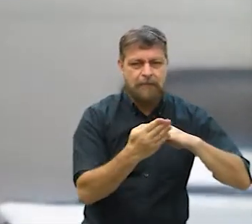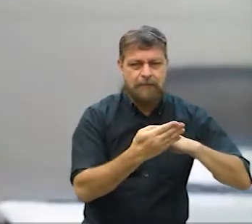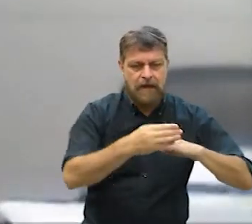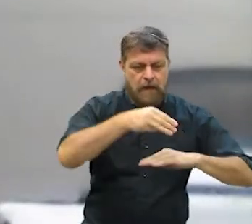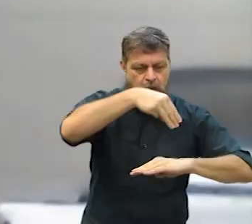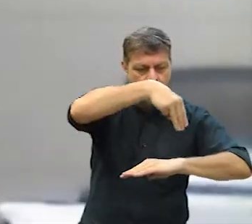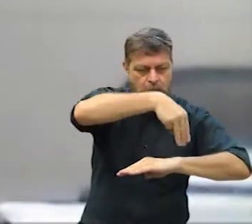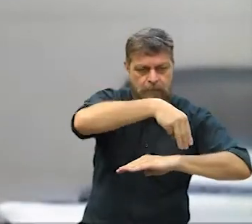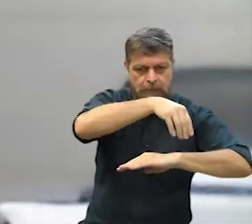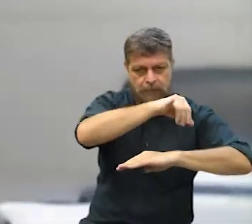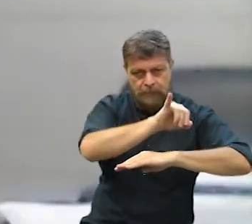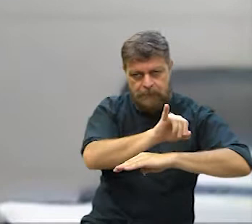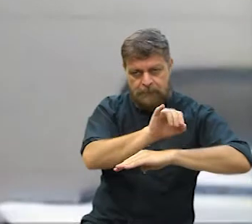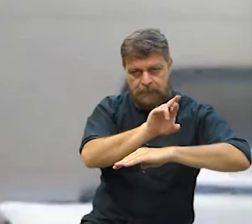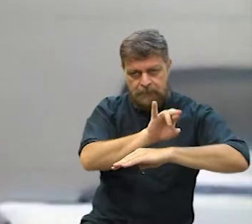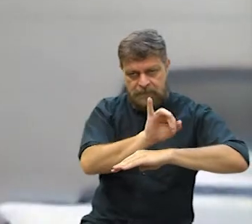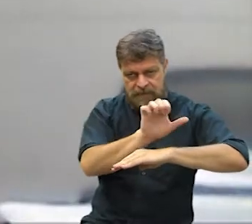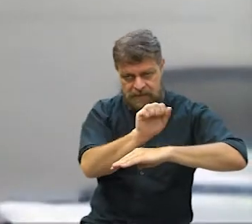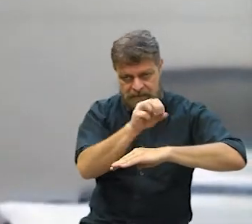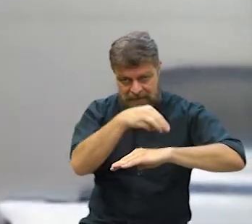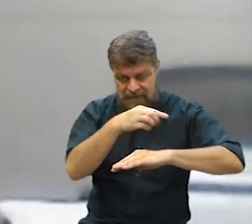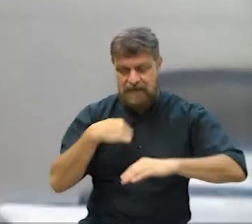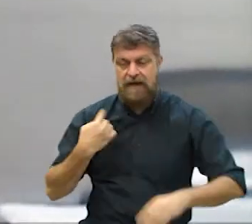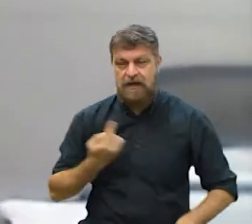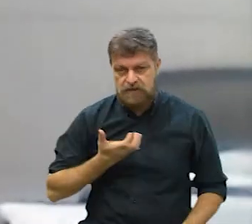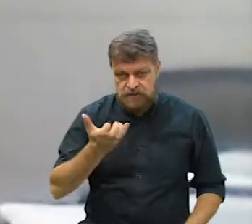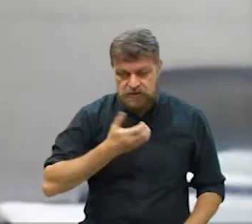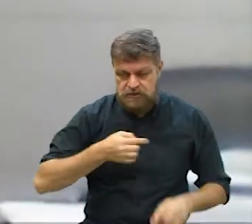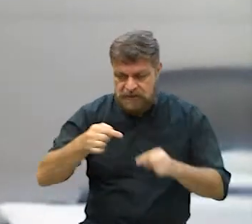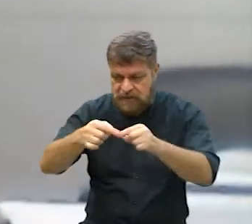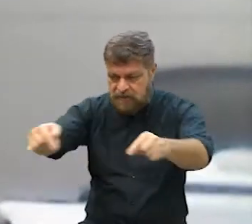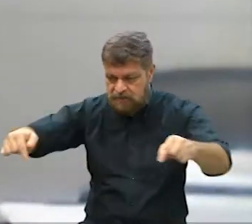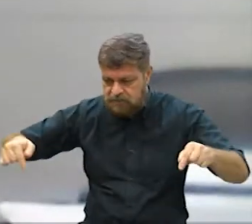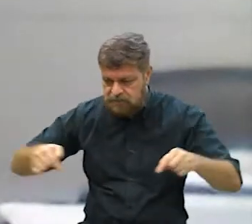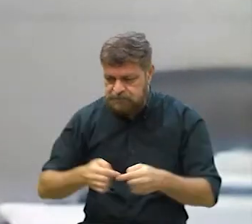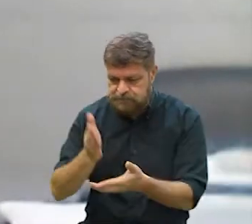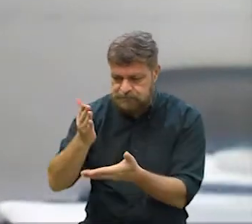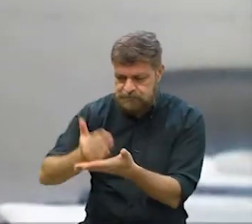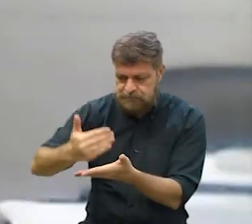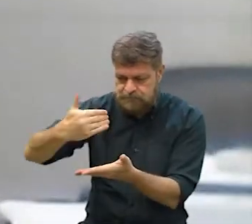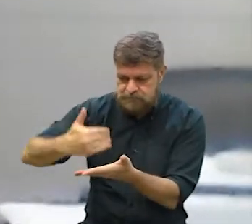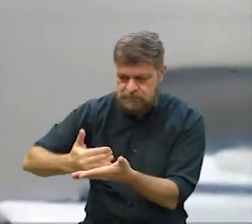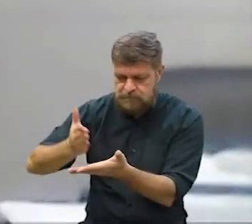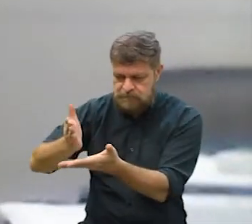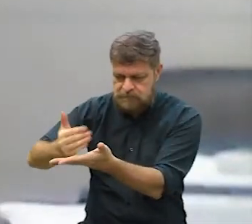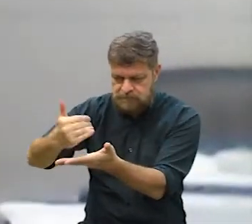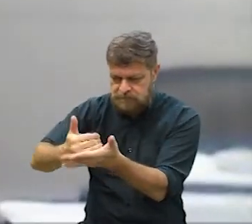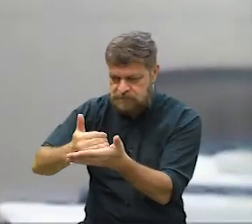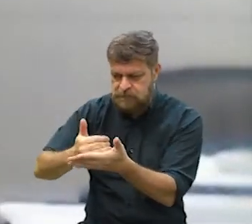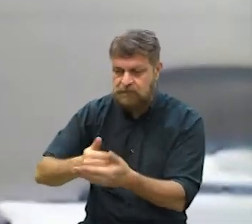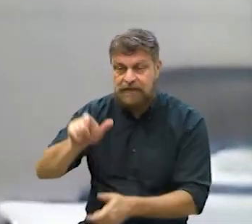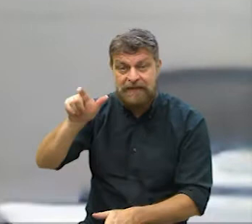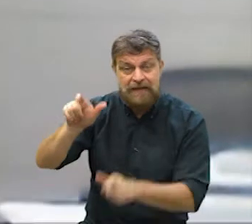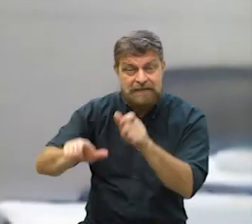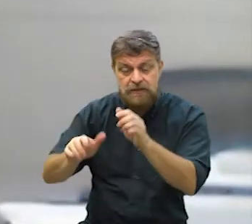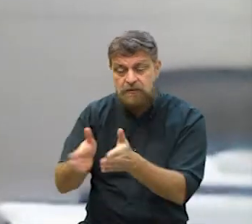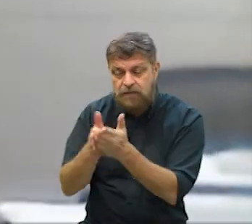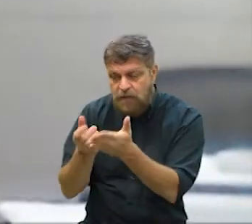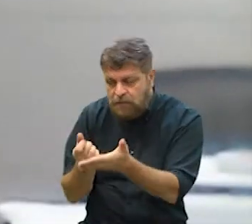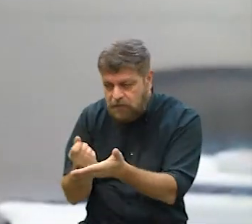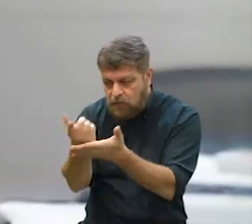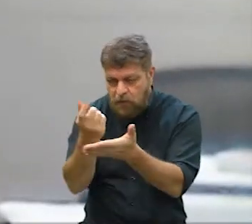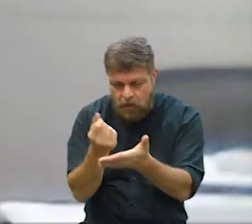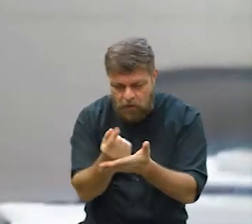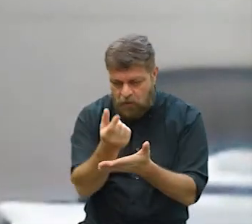Miriam, viu? Essas 2 áreas nós queremos lotear, viu? Queremos fazer lotes acessíveis aí à população de baixa